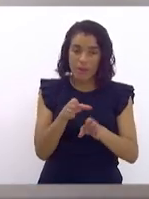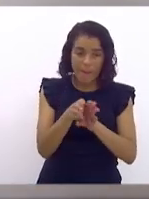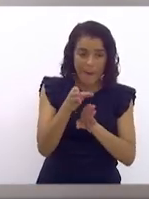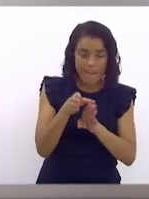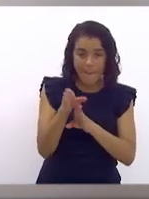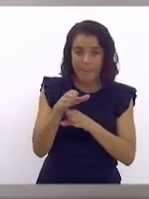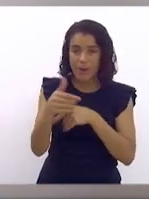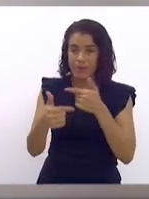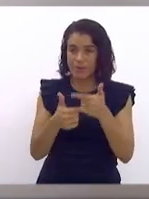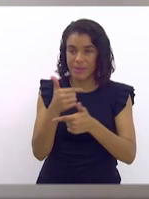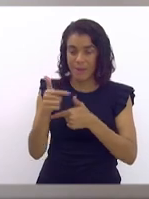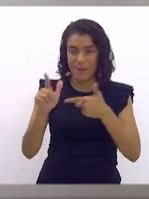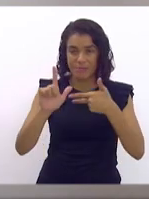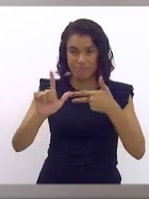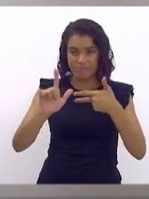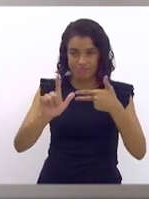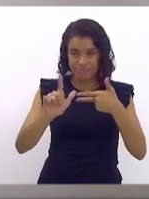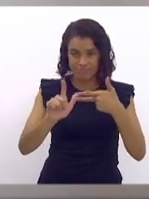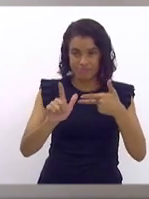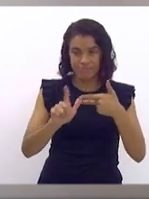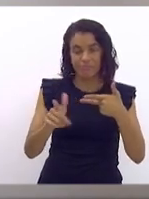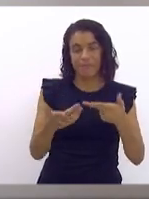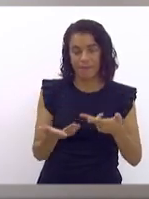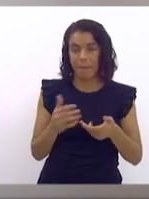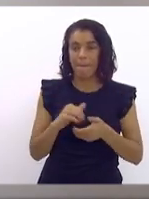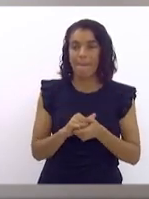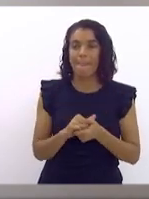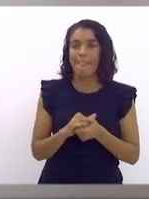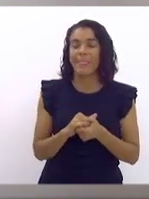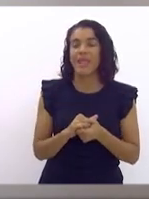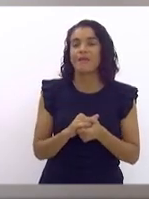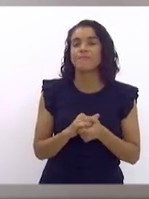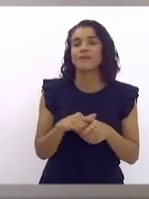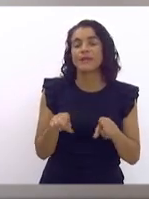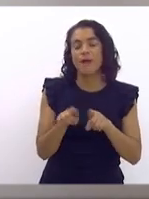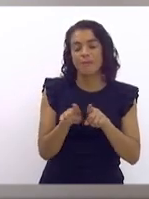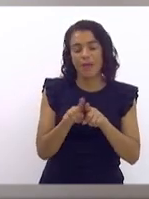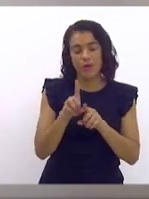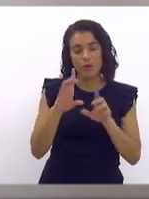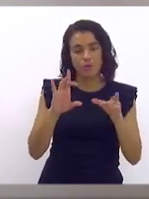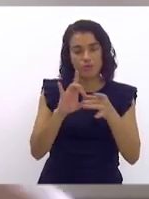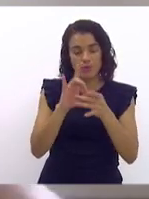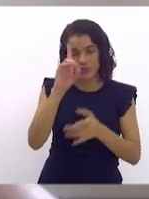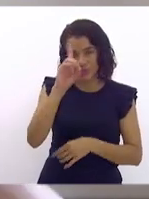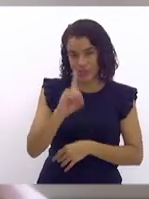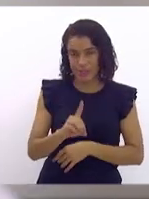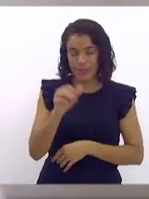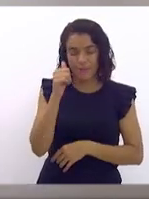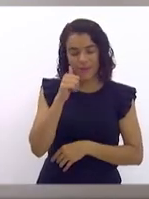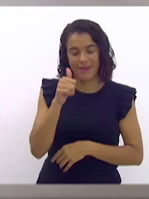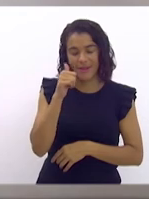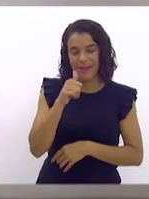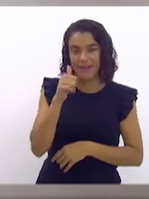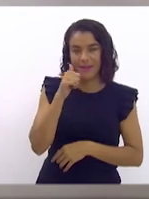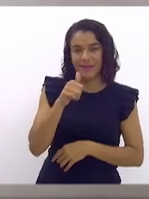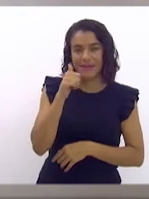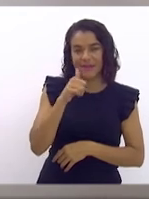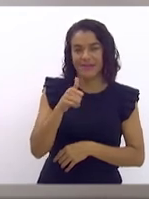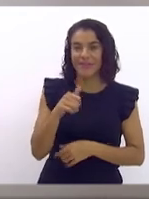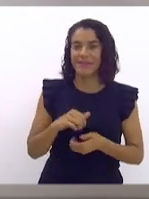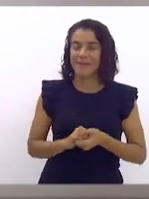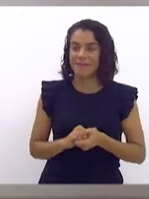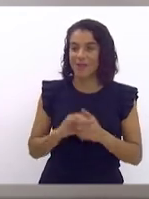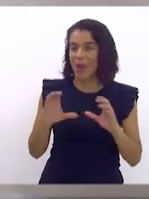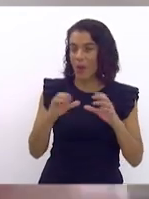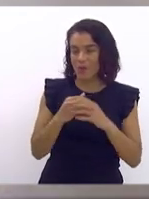legislativos ali, relacionados às proposições que têm direito, né, que têm relação com os direitos da mulher. E que não necessariamente passam pela